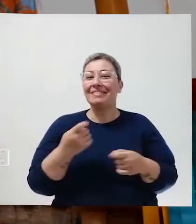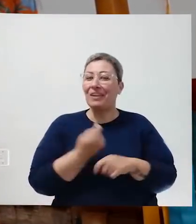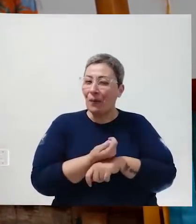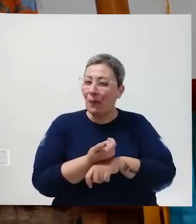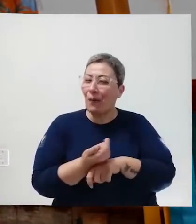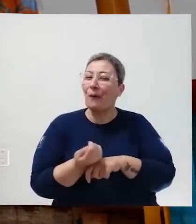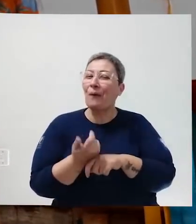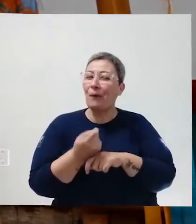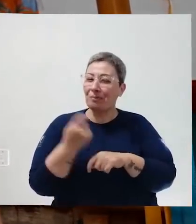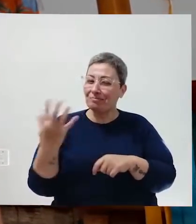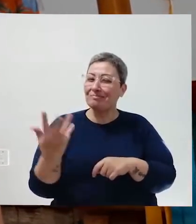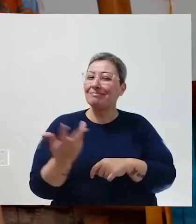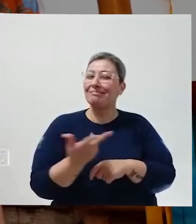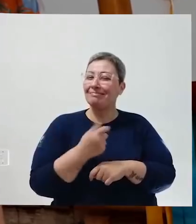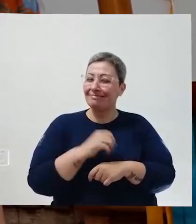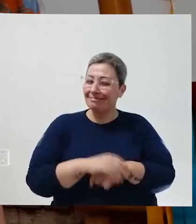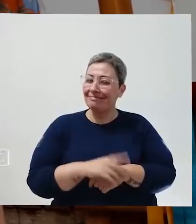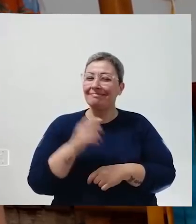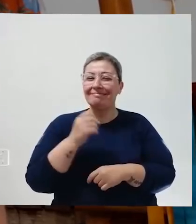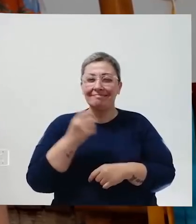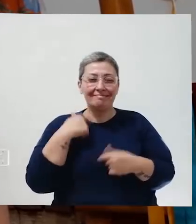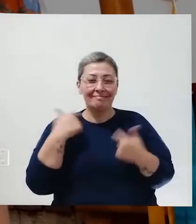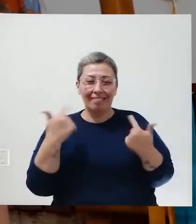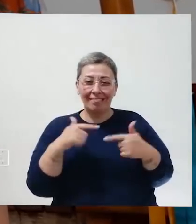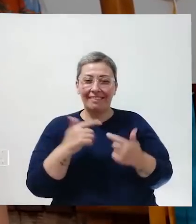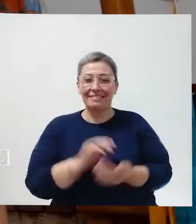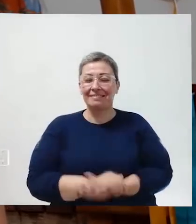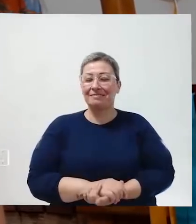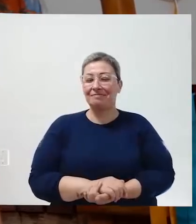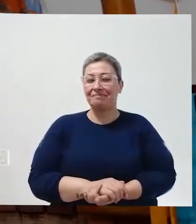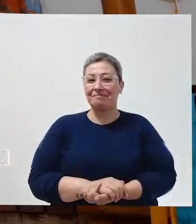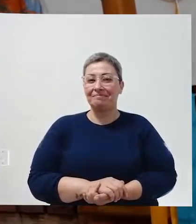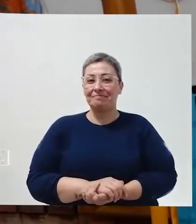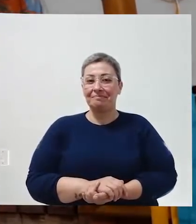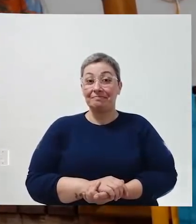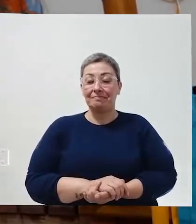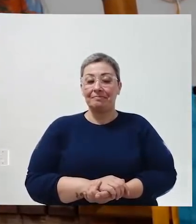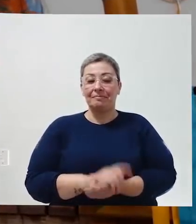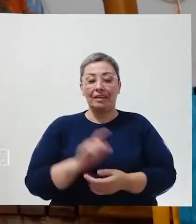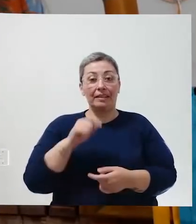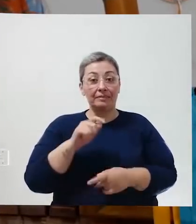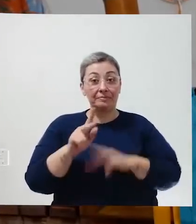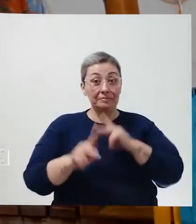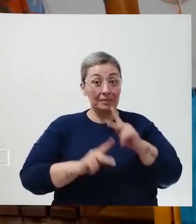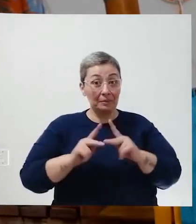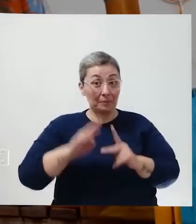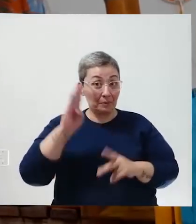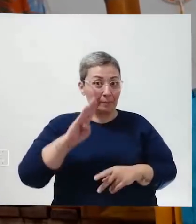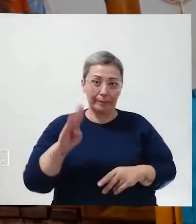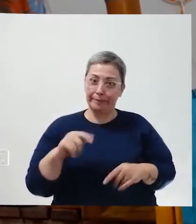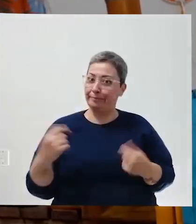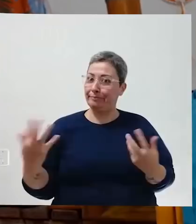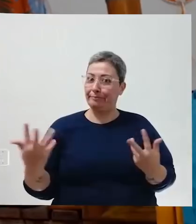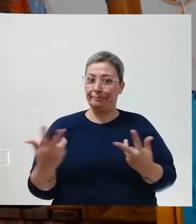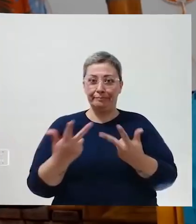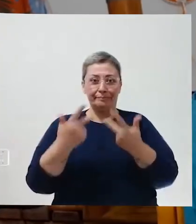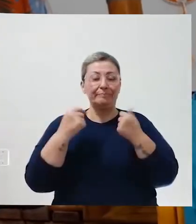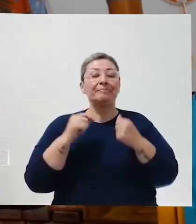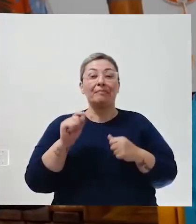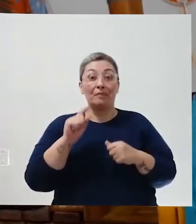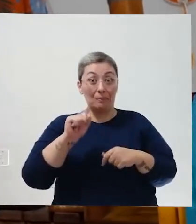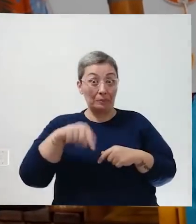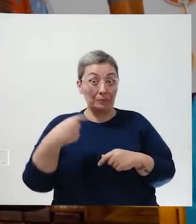Gente, que pegadinha maravilhosa, tão divertida! O povo brasileiro é